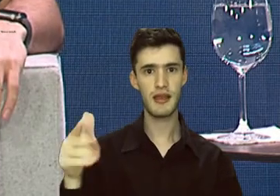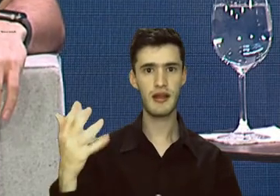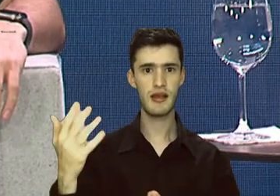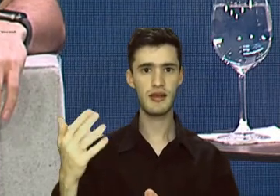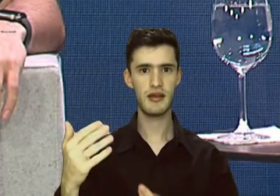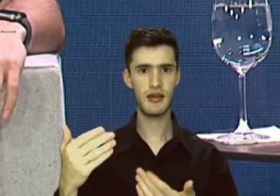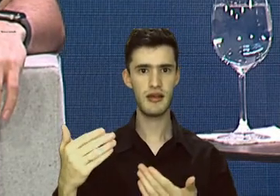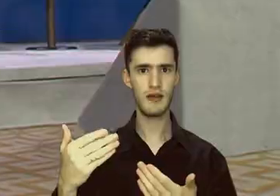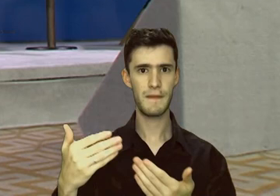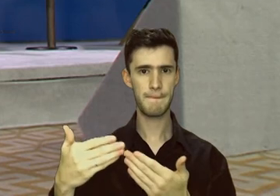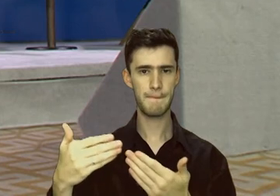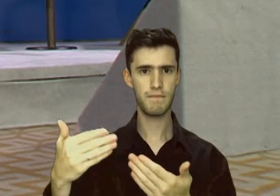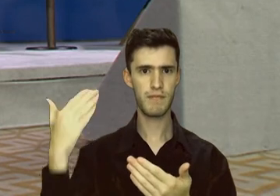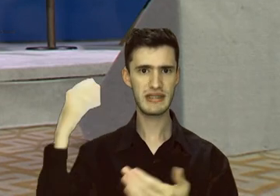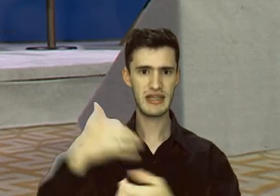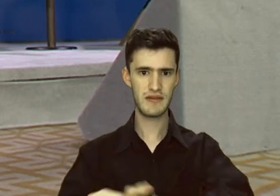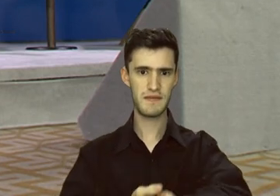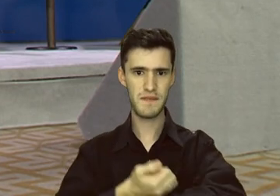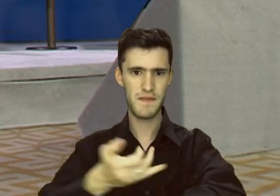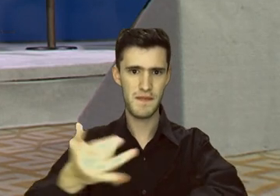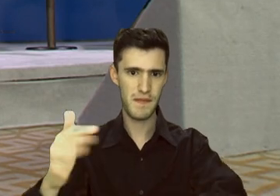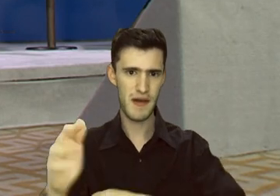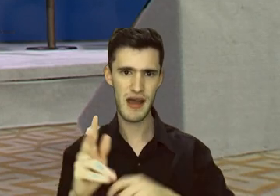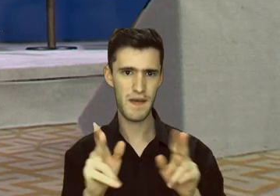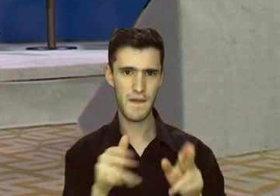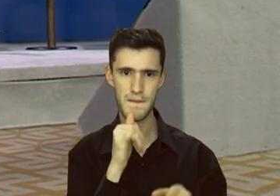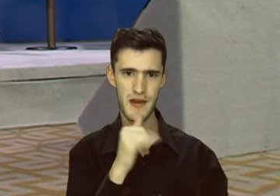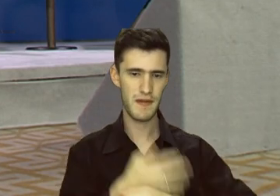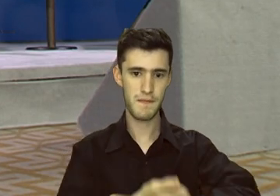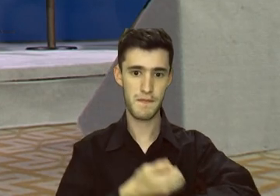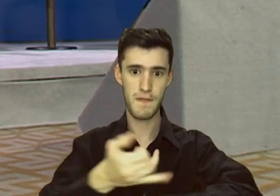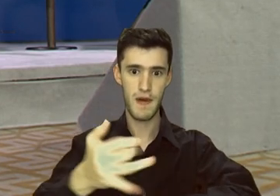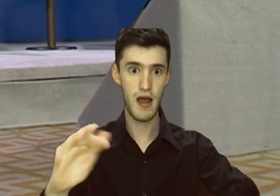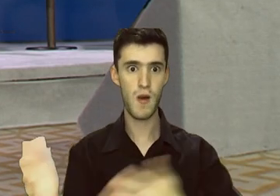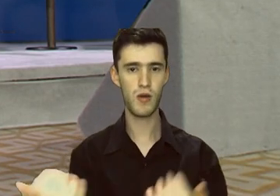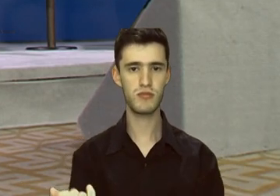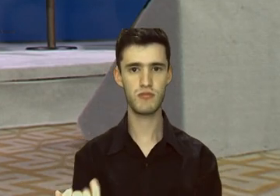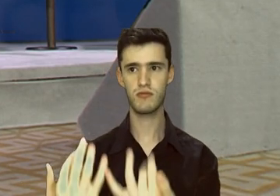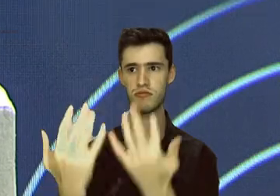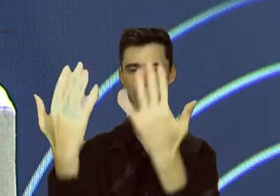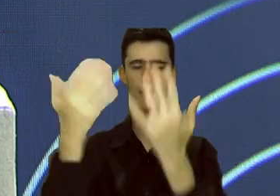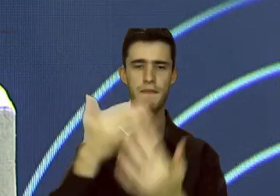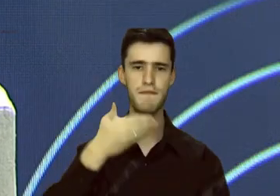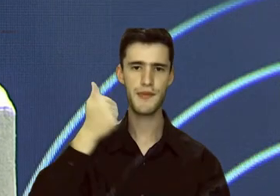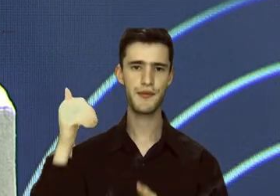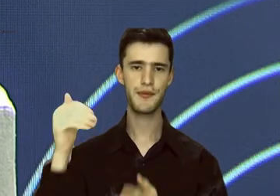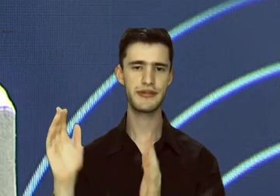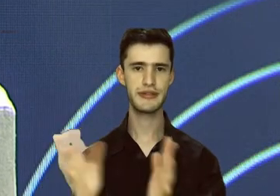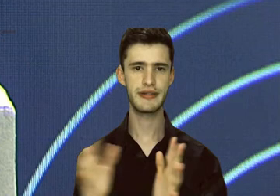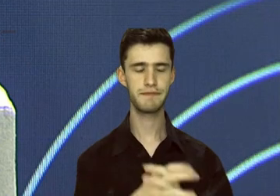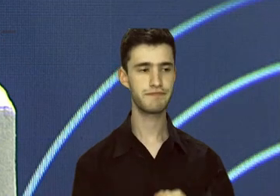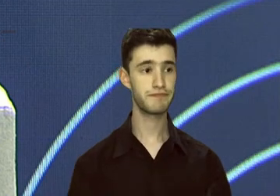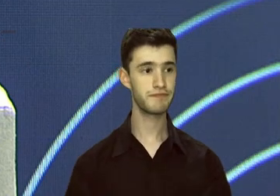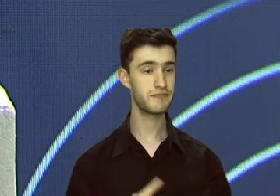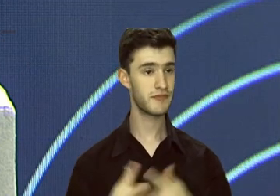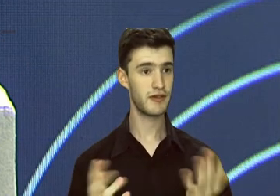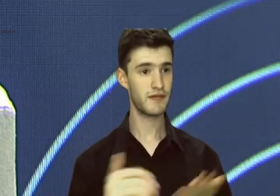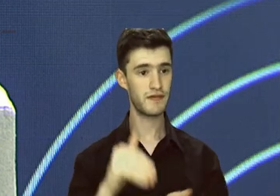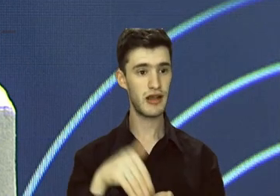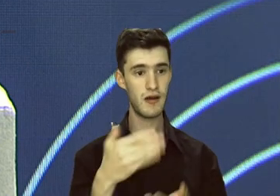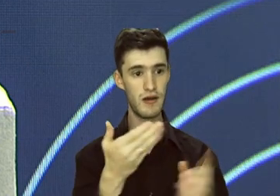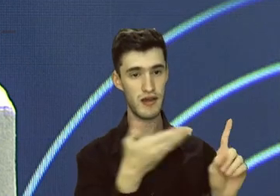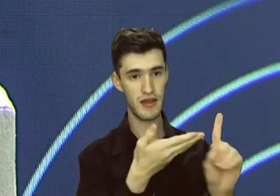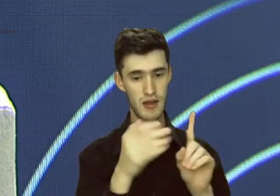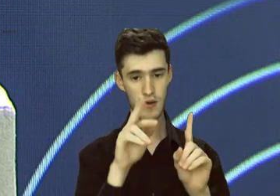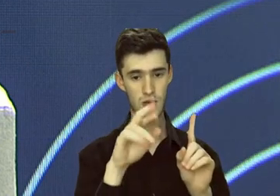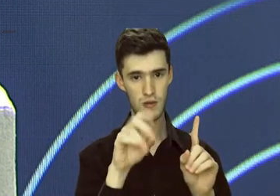né e para fechar aqui o terceiro o Rodrigo Rodrigo por sinal foi com a neurotec passou